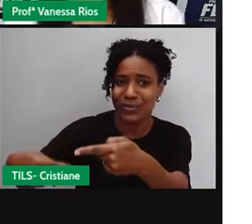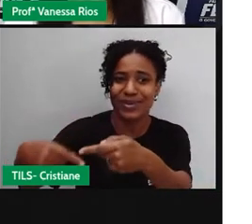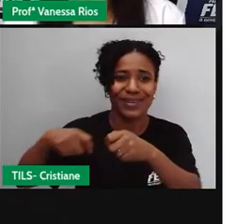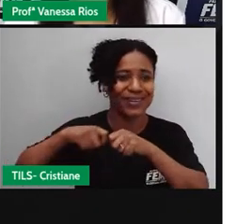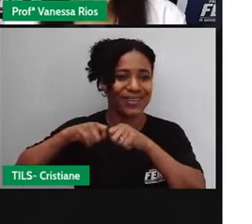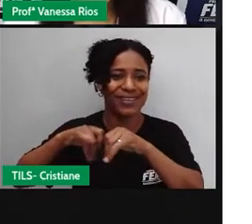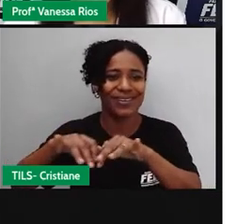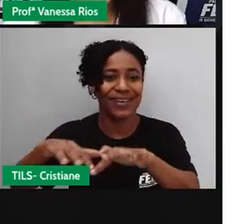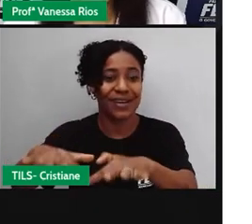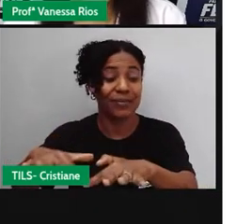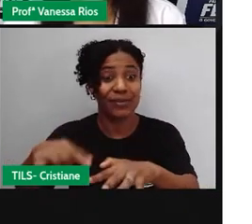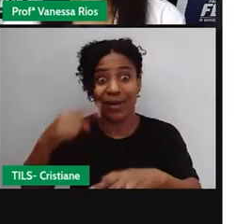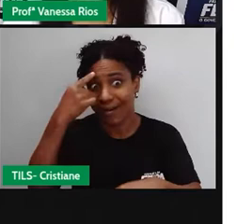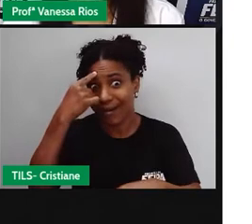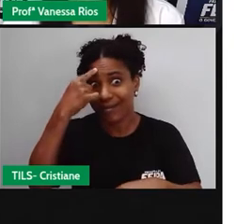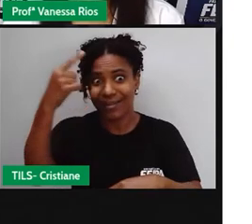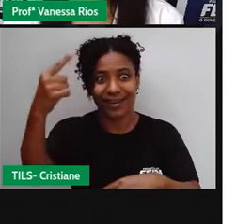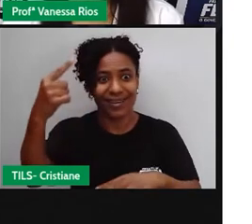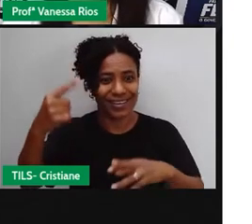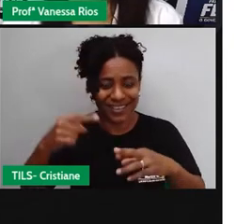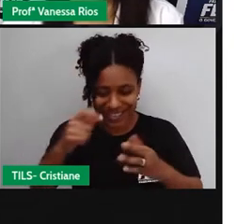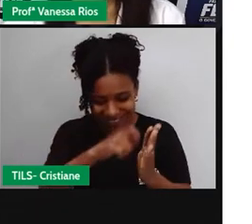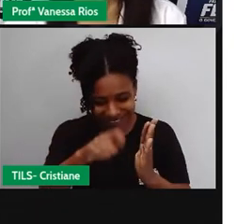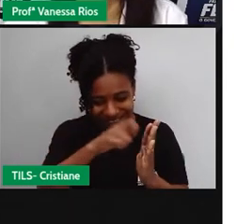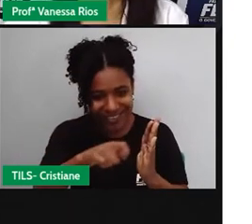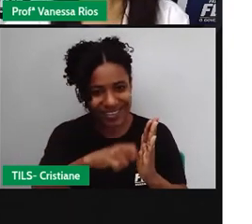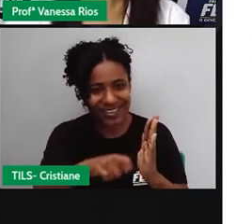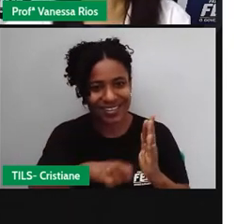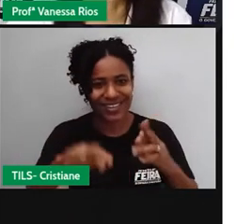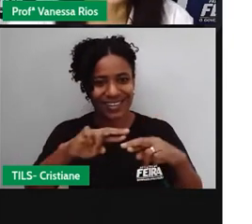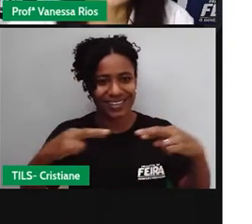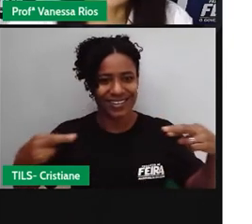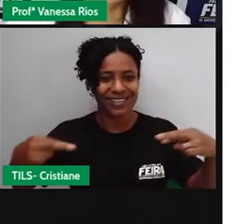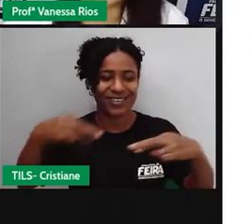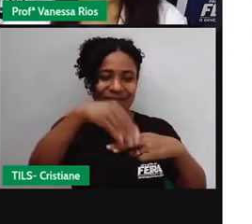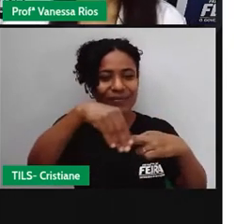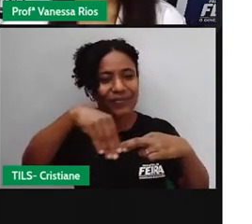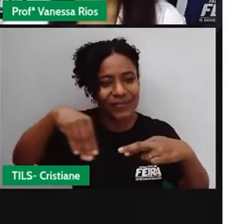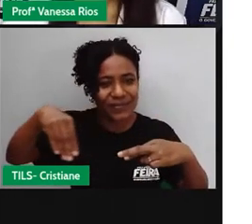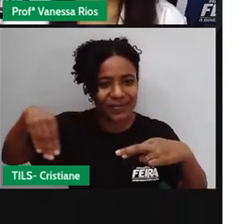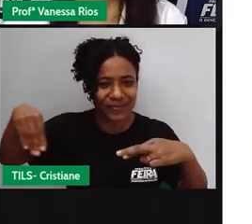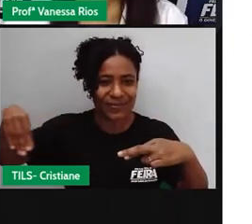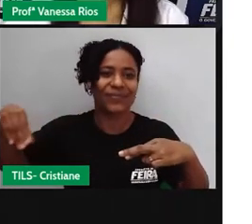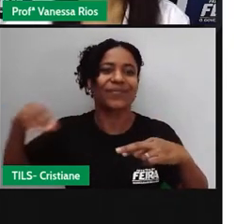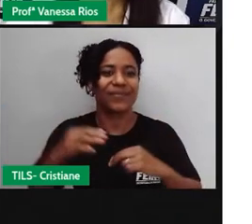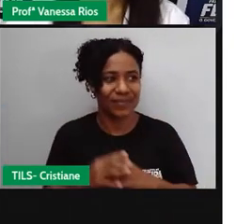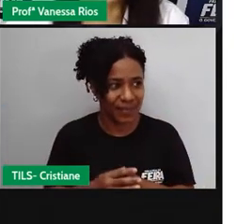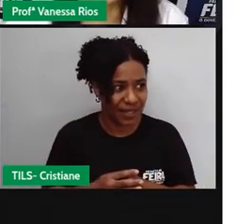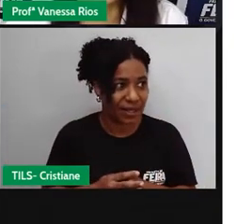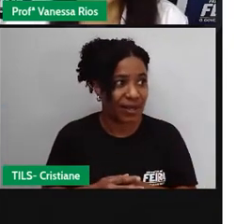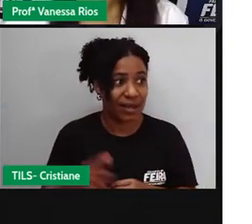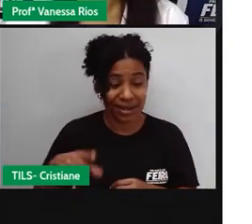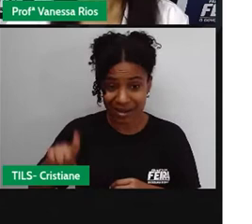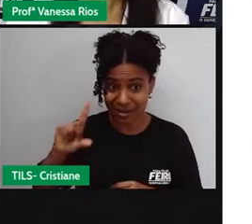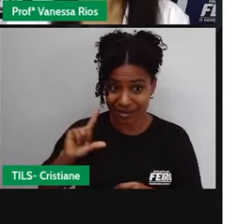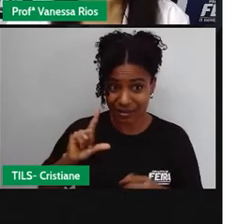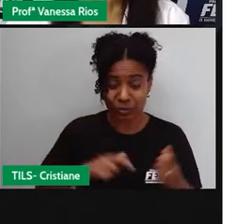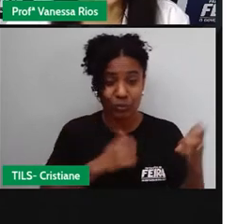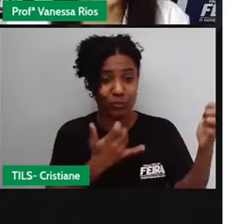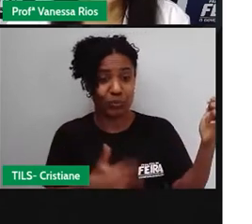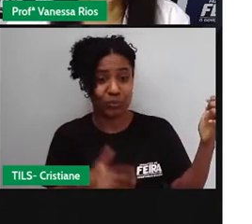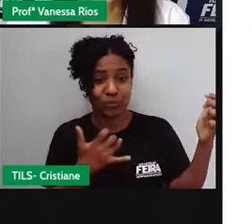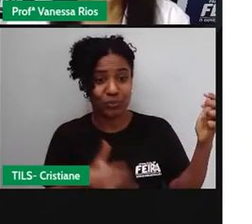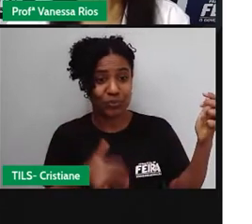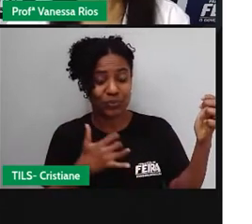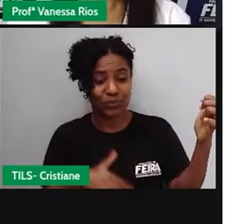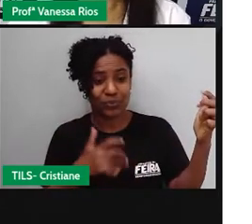literatura de cordel a partir do momento em que essas histórias contadas aí pelos trovadores, que contavam